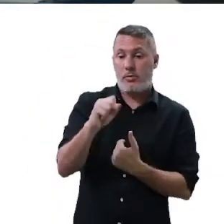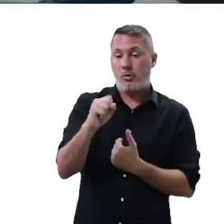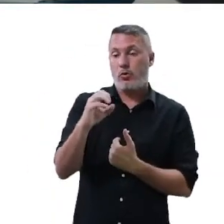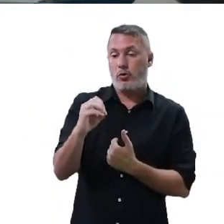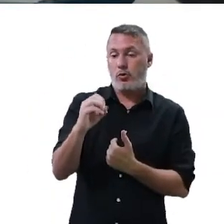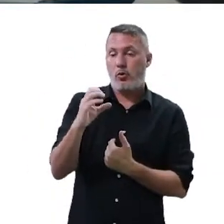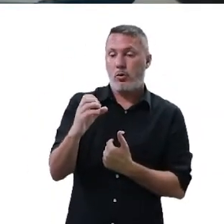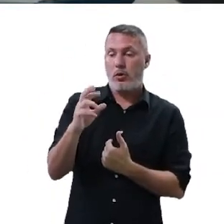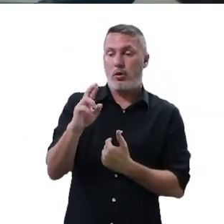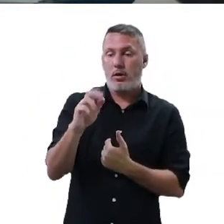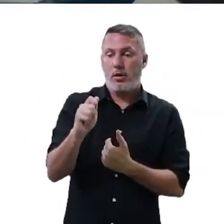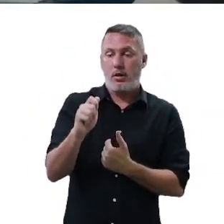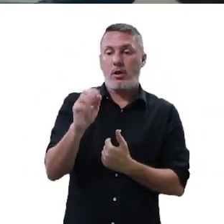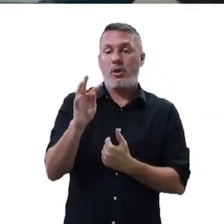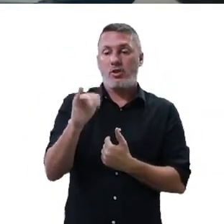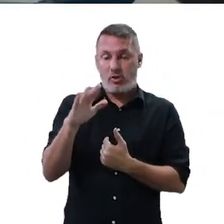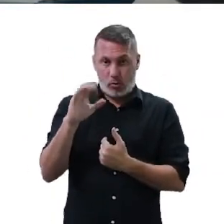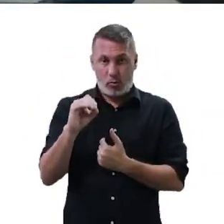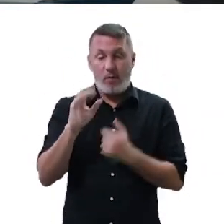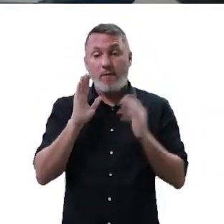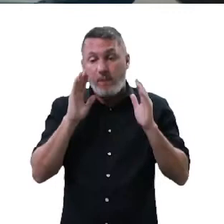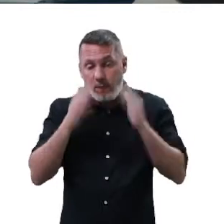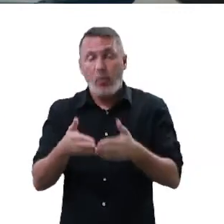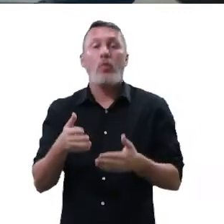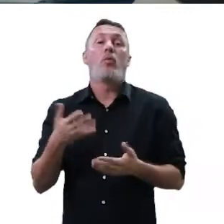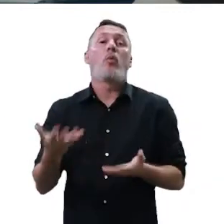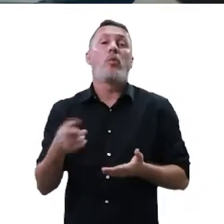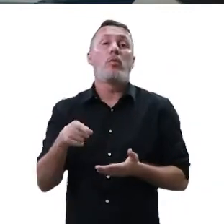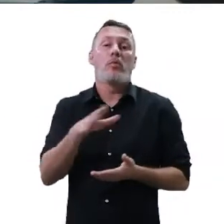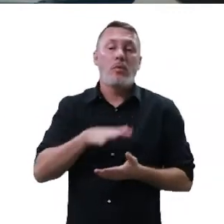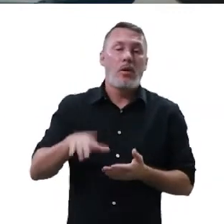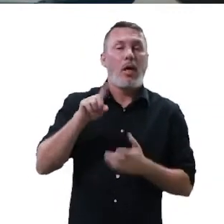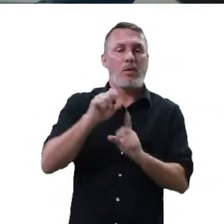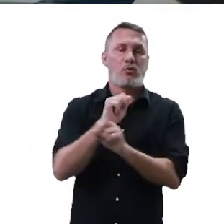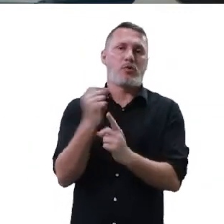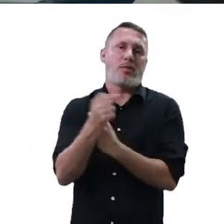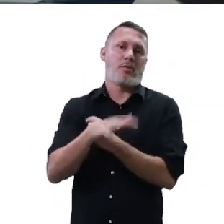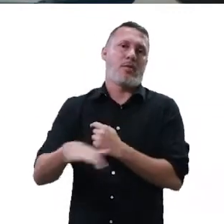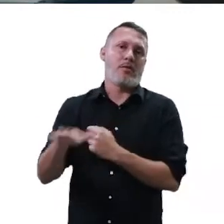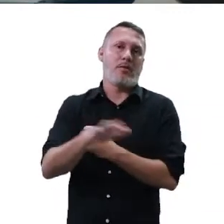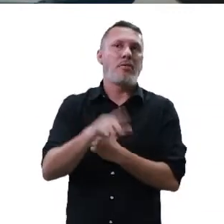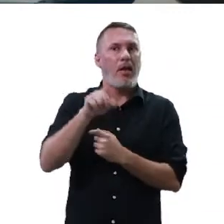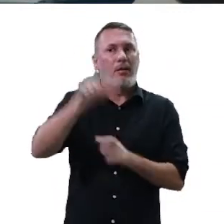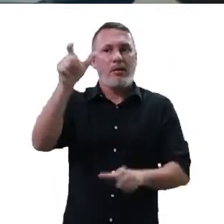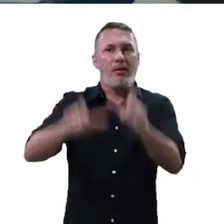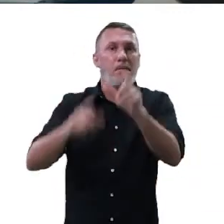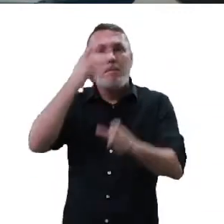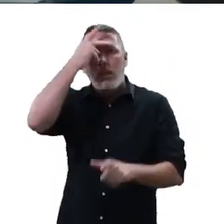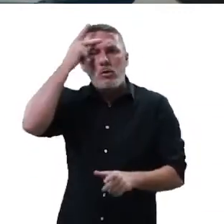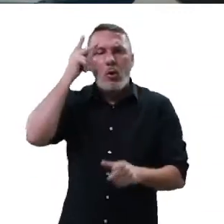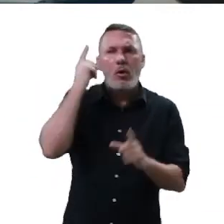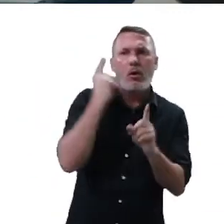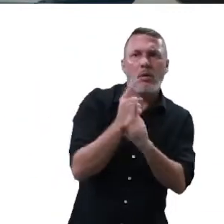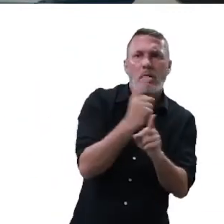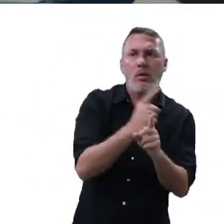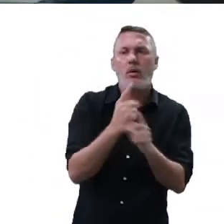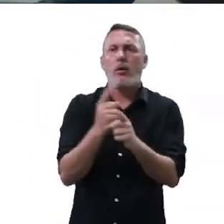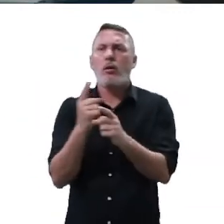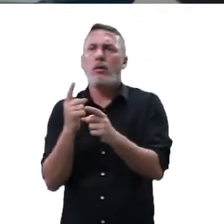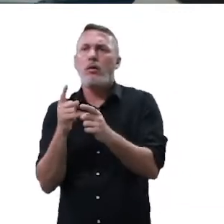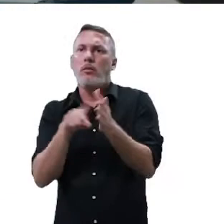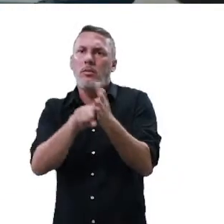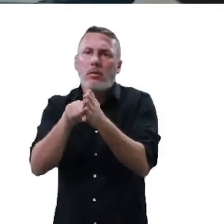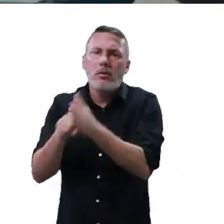período de Sócrates, ou período socrático, ele tem como foco exatamente a sociedade, as